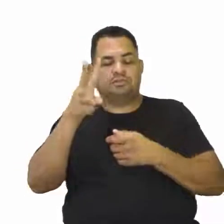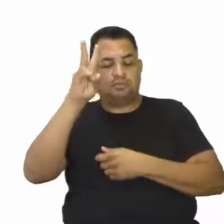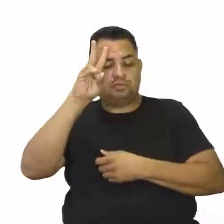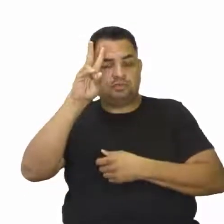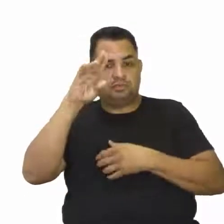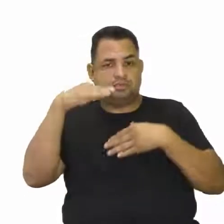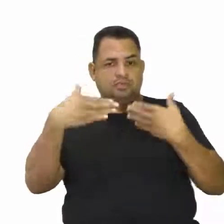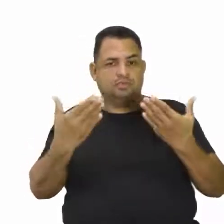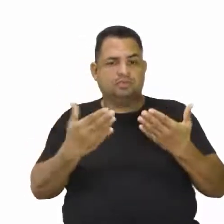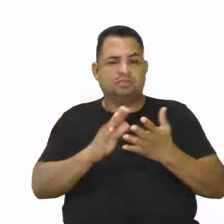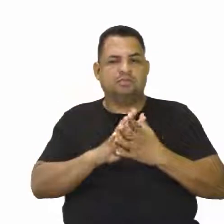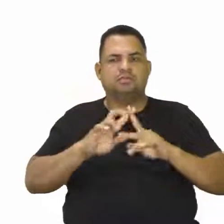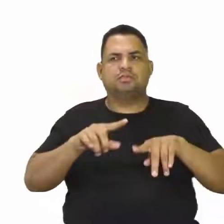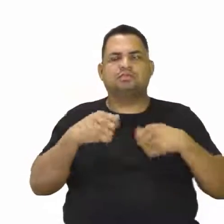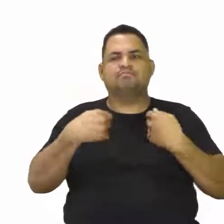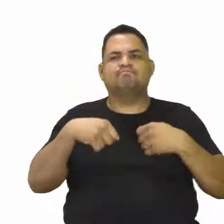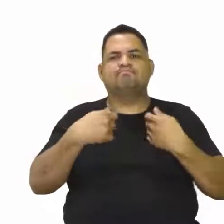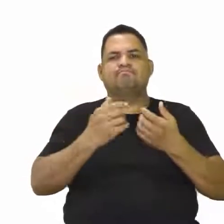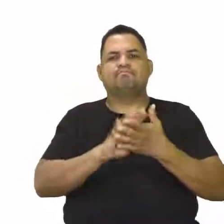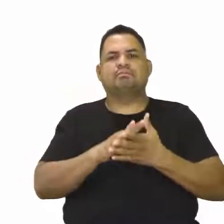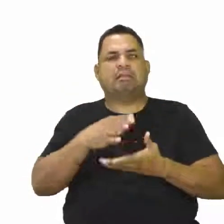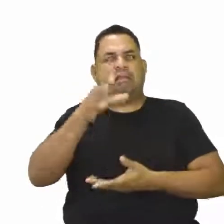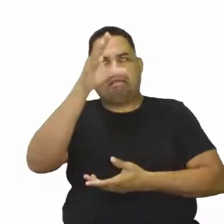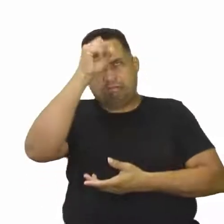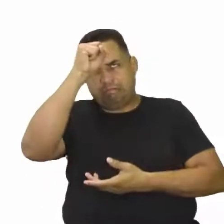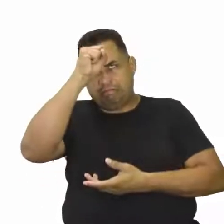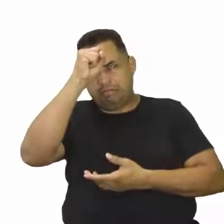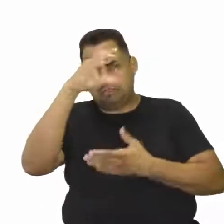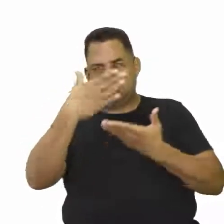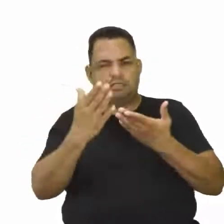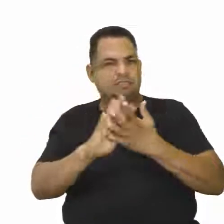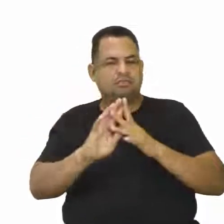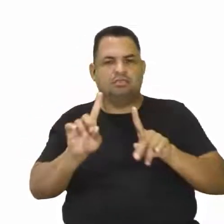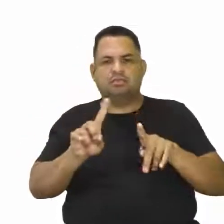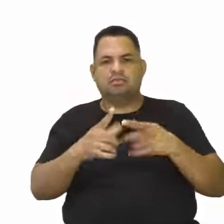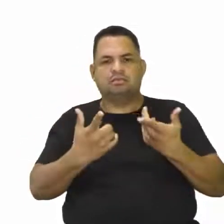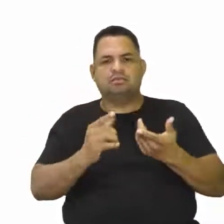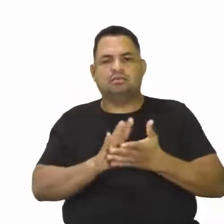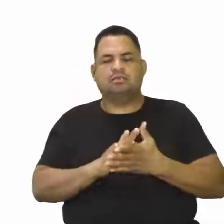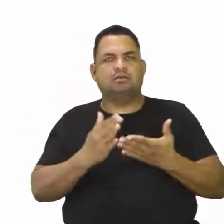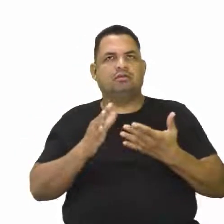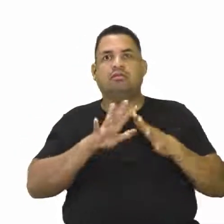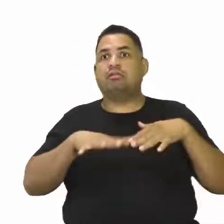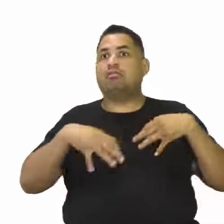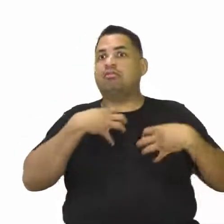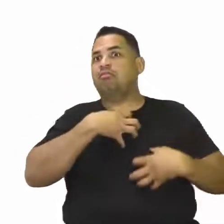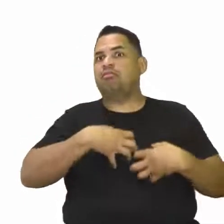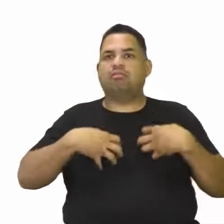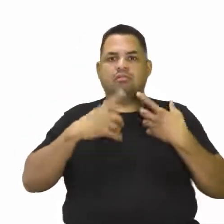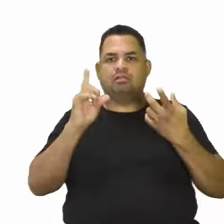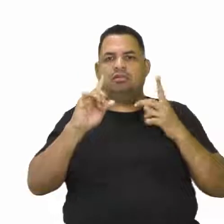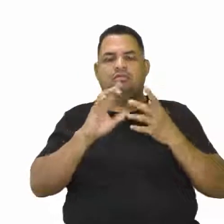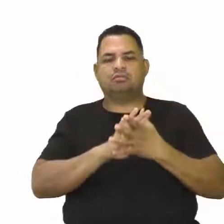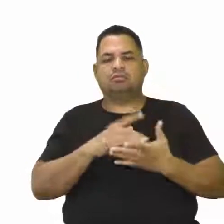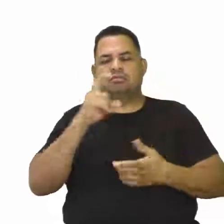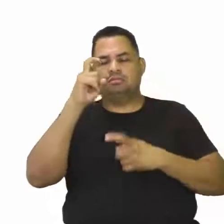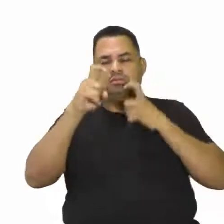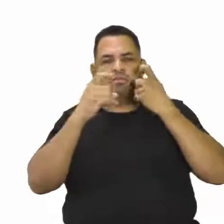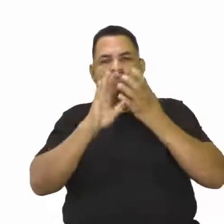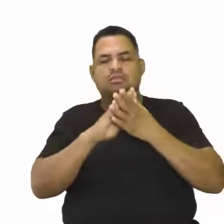dessa questão. Ah, mas eu vou precisar decorar igual no português? Não precisa, não se desespere. Mas você vai